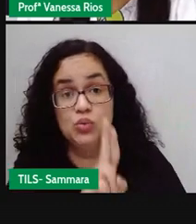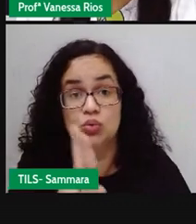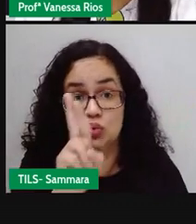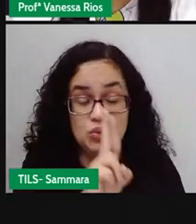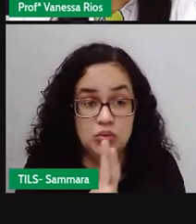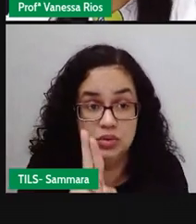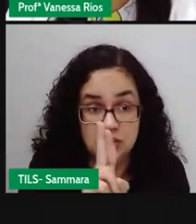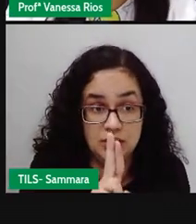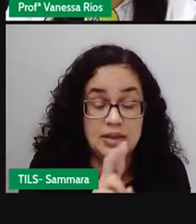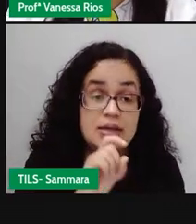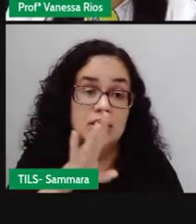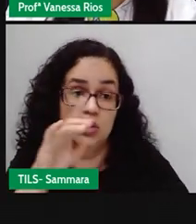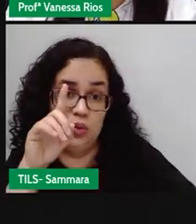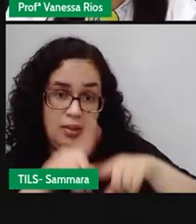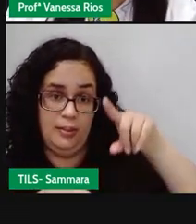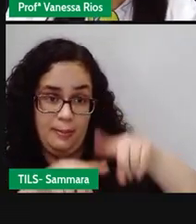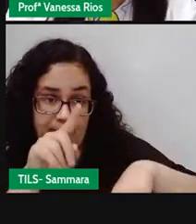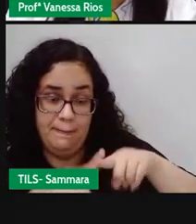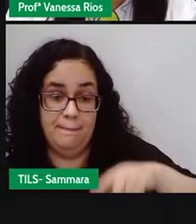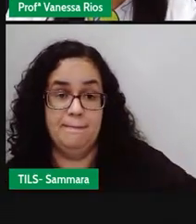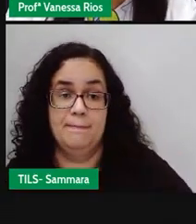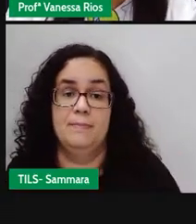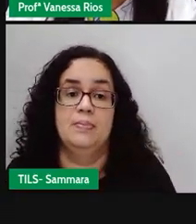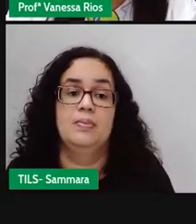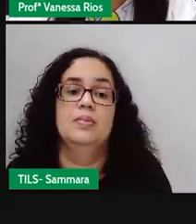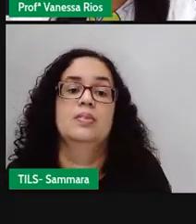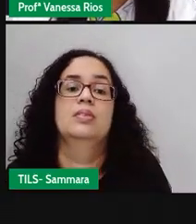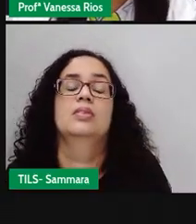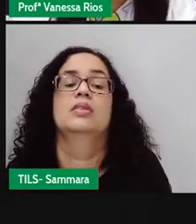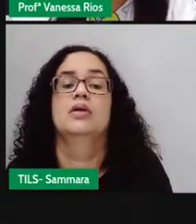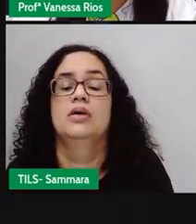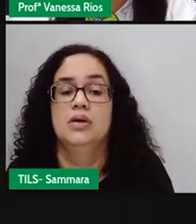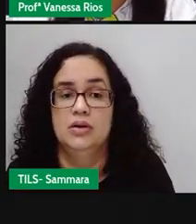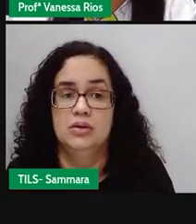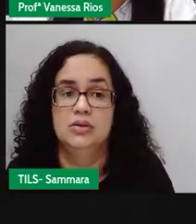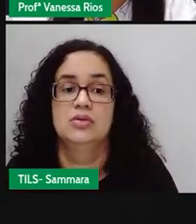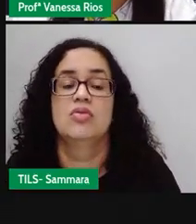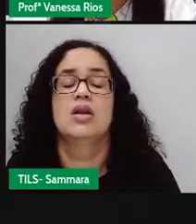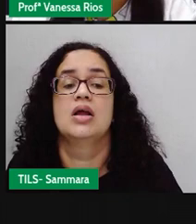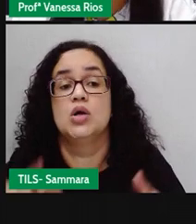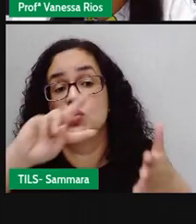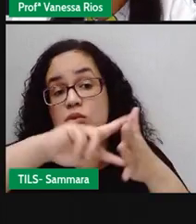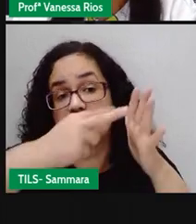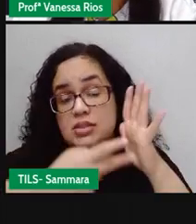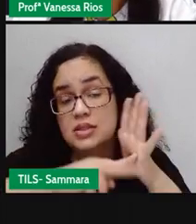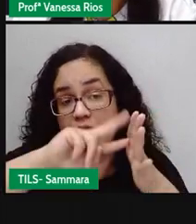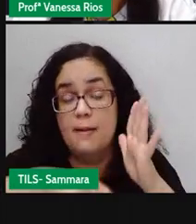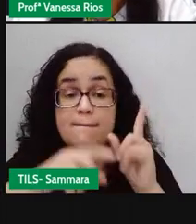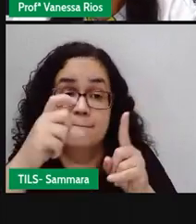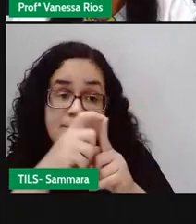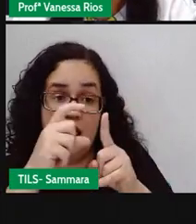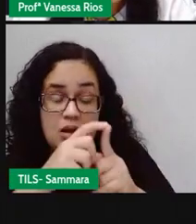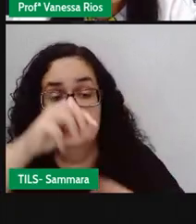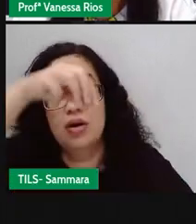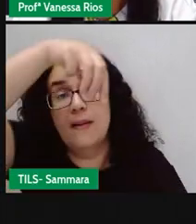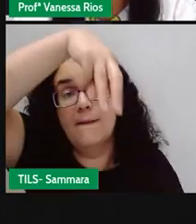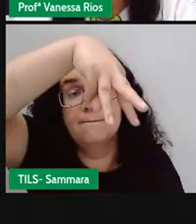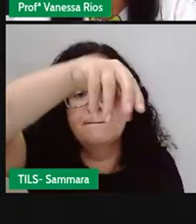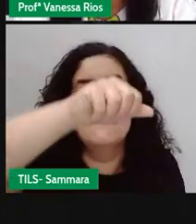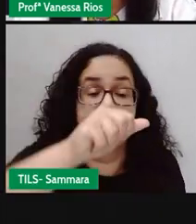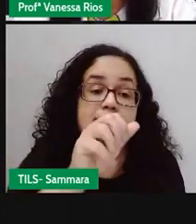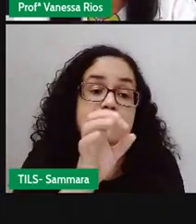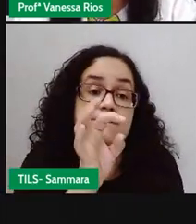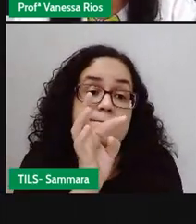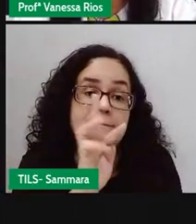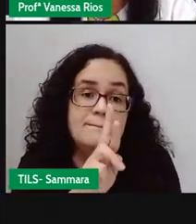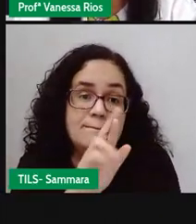para construir cada objeto. Quando a gente vai lá para o significado da palavra material, a